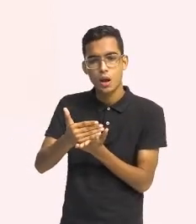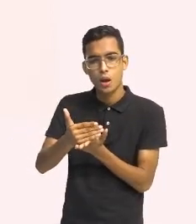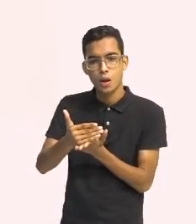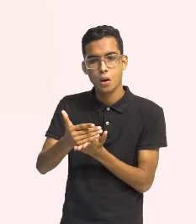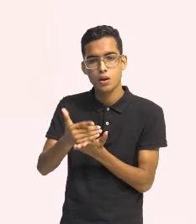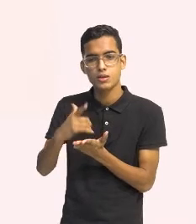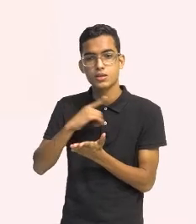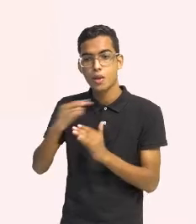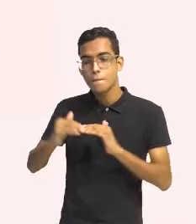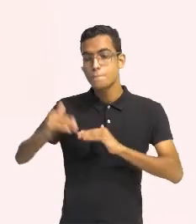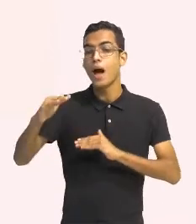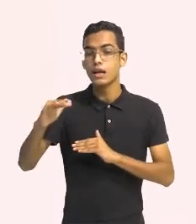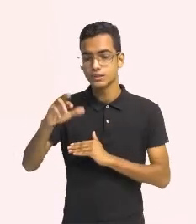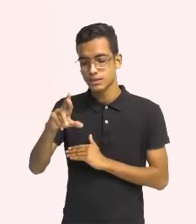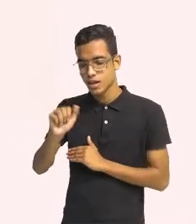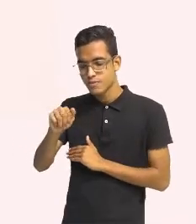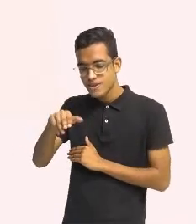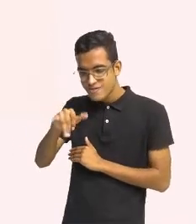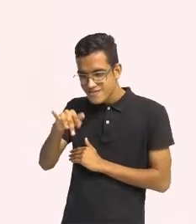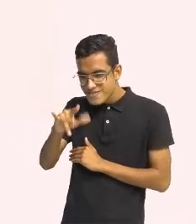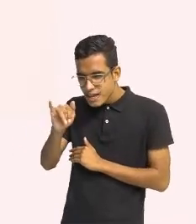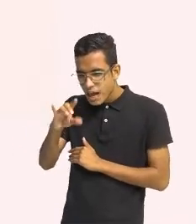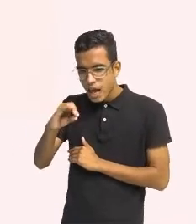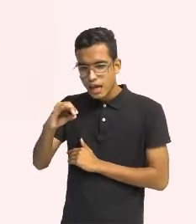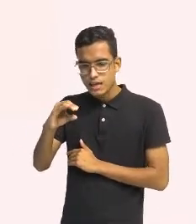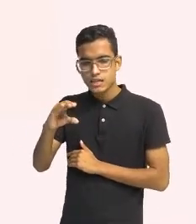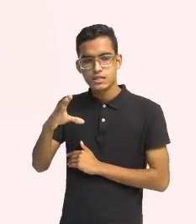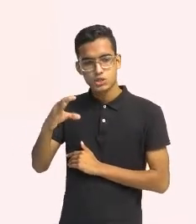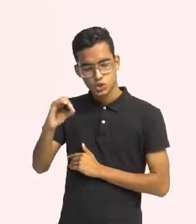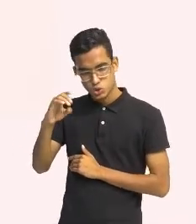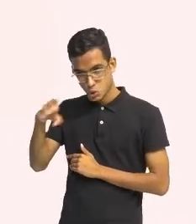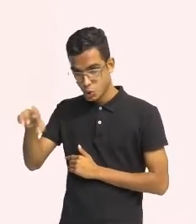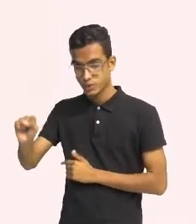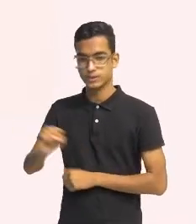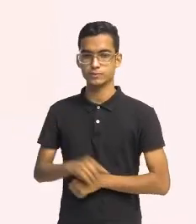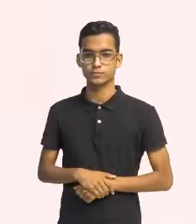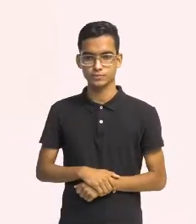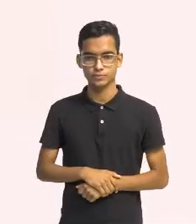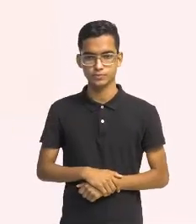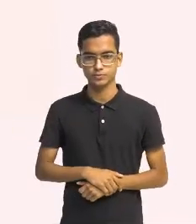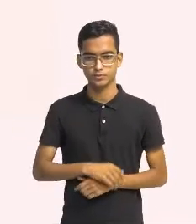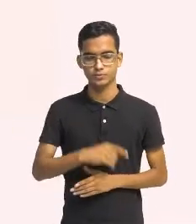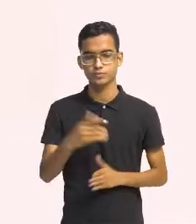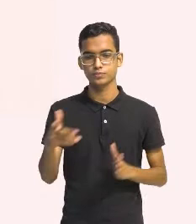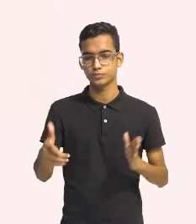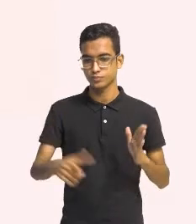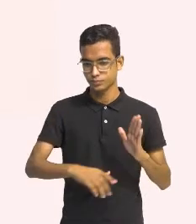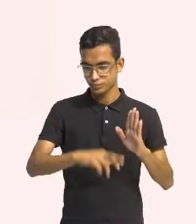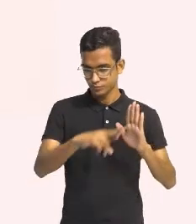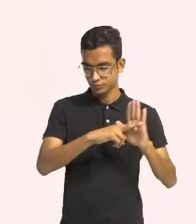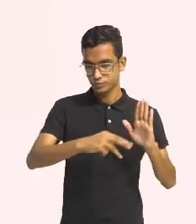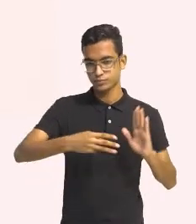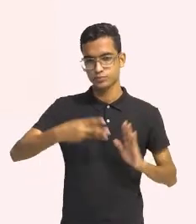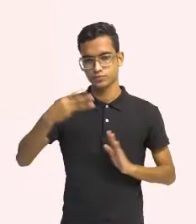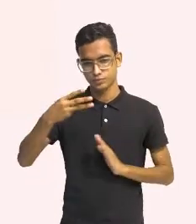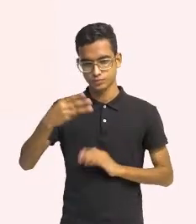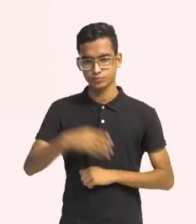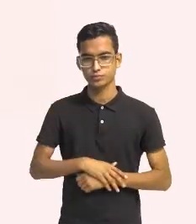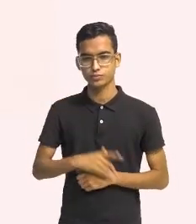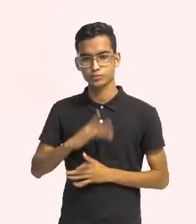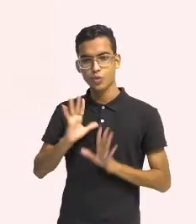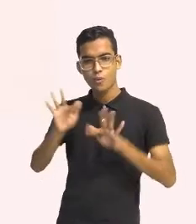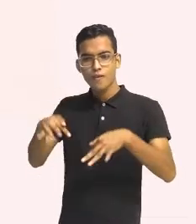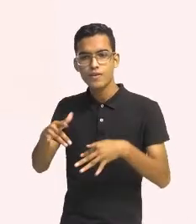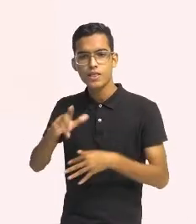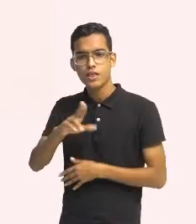a contagem. Mais regrinha. Para finalizar, basta utilizar essa regra, que